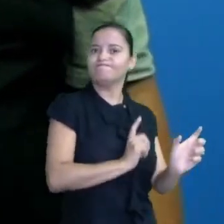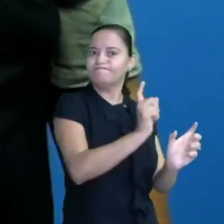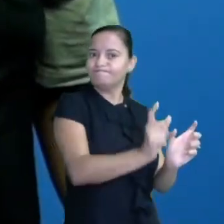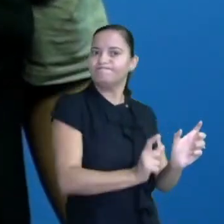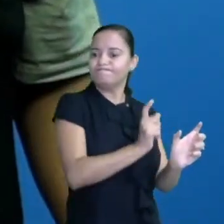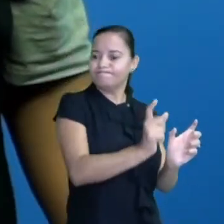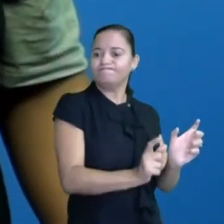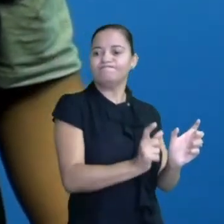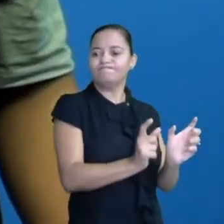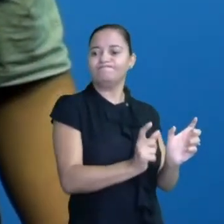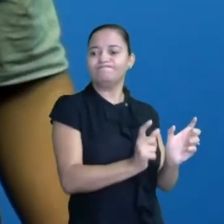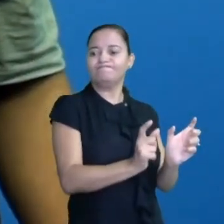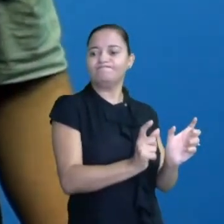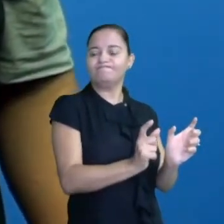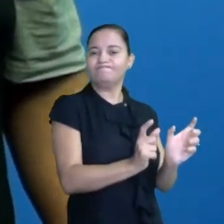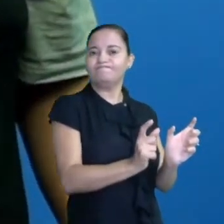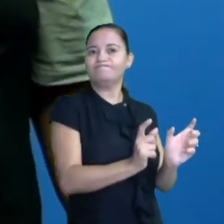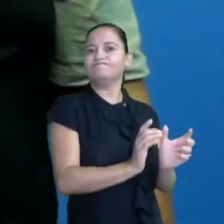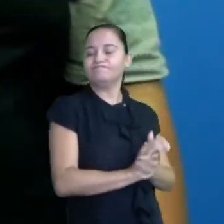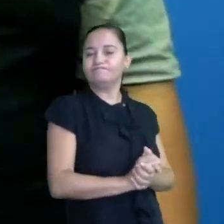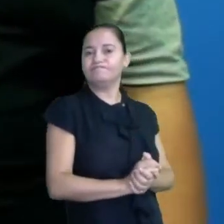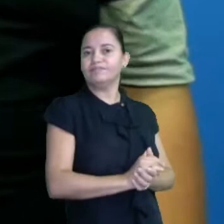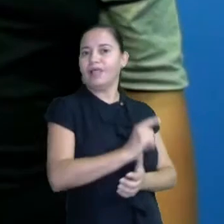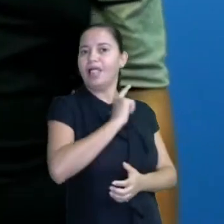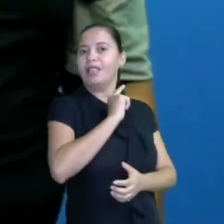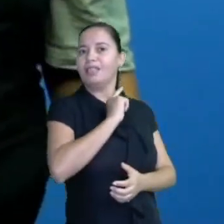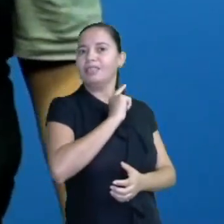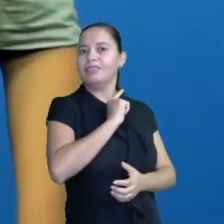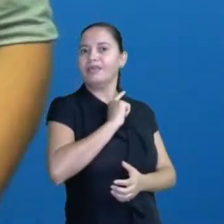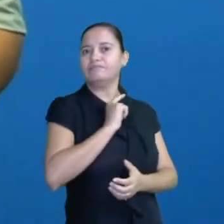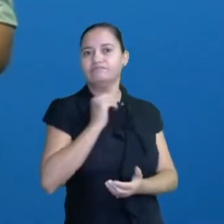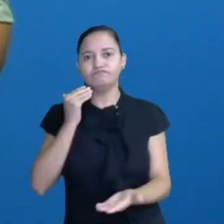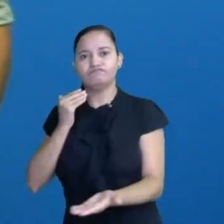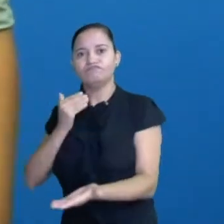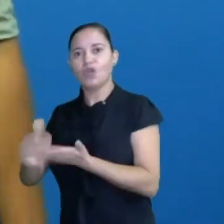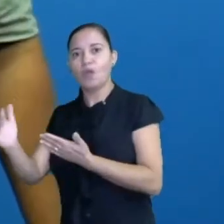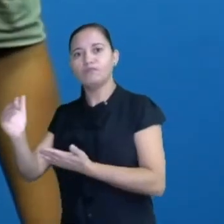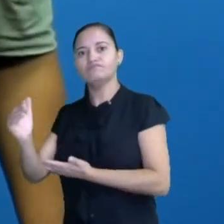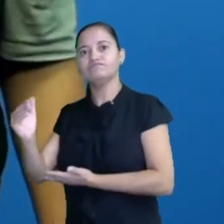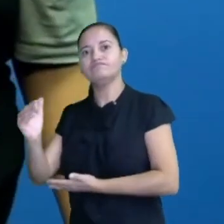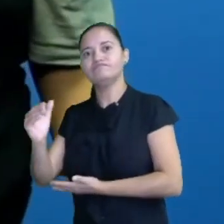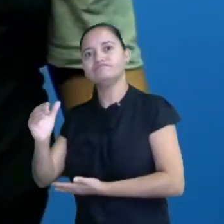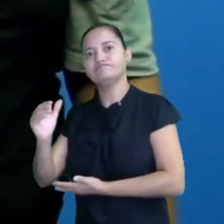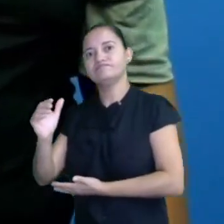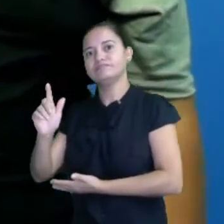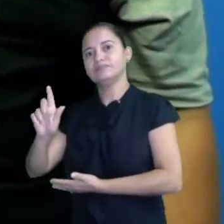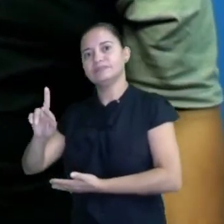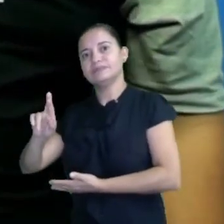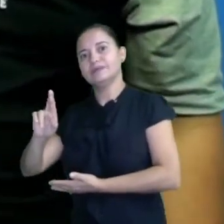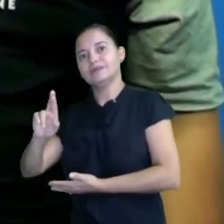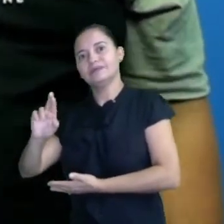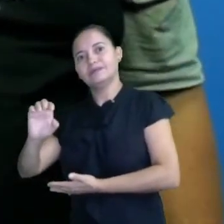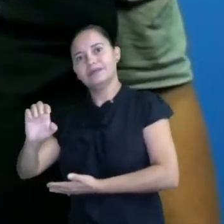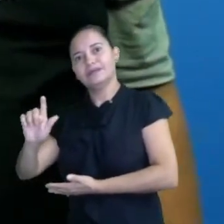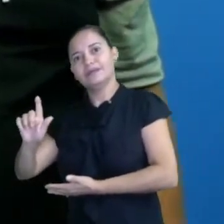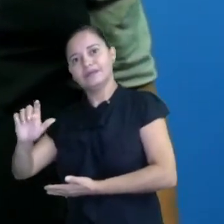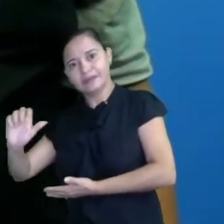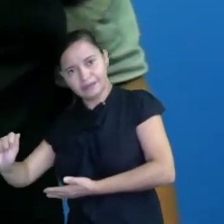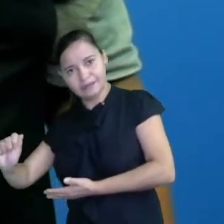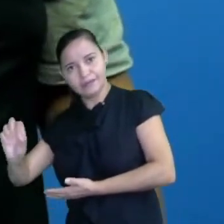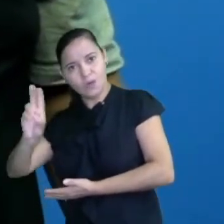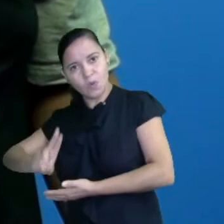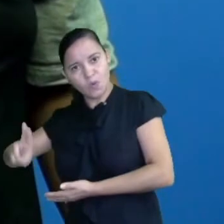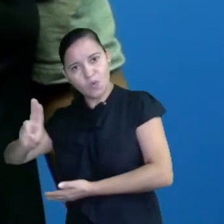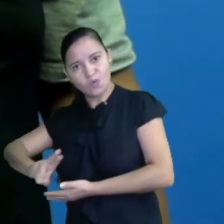Mas também temos os de origem grega também, muito utilizados durante os dias a dia da